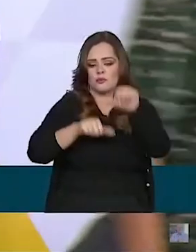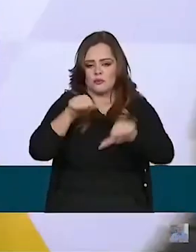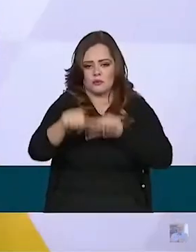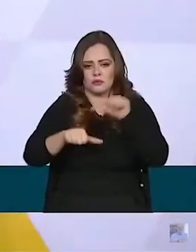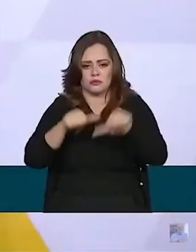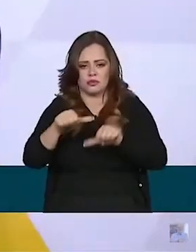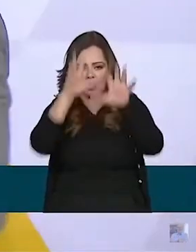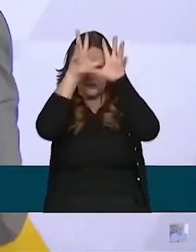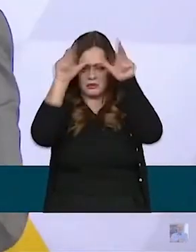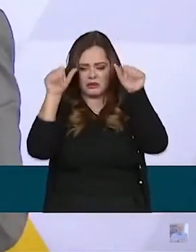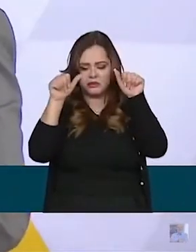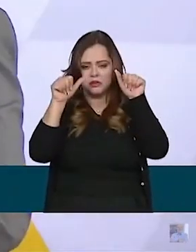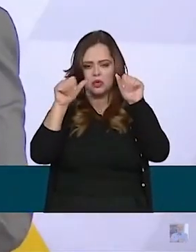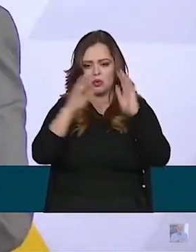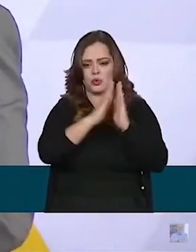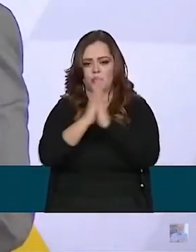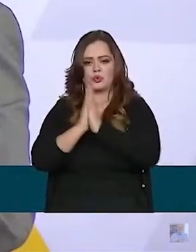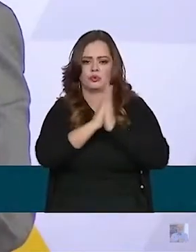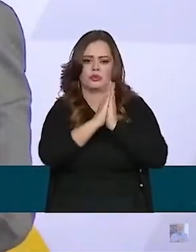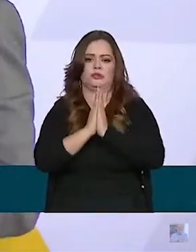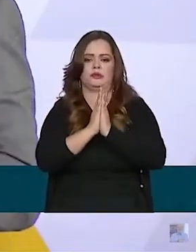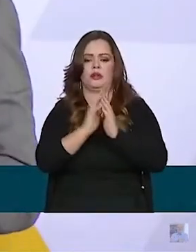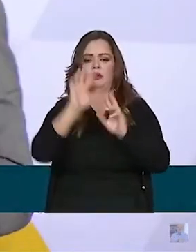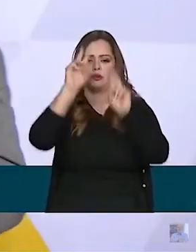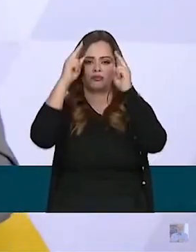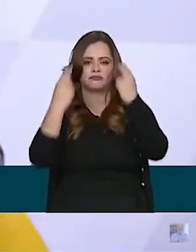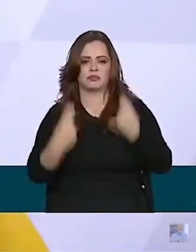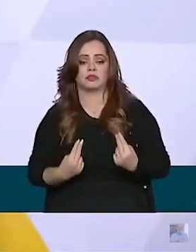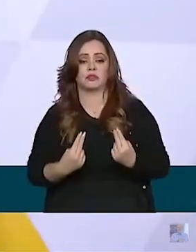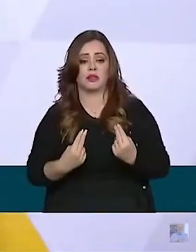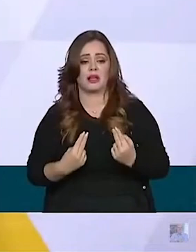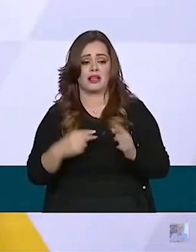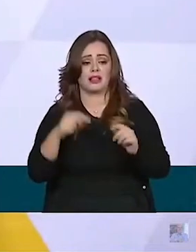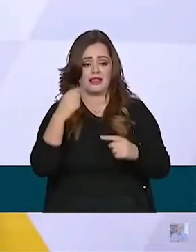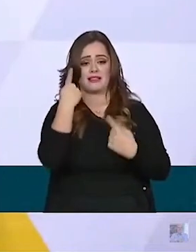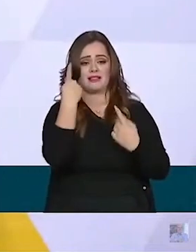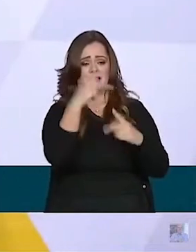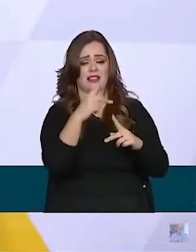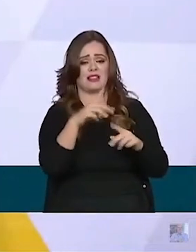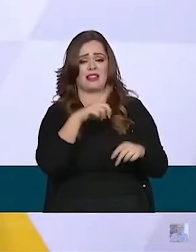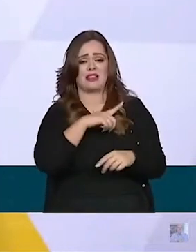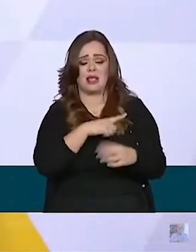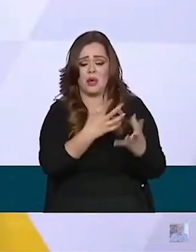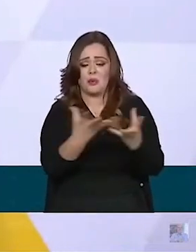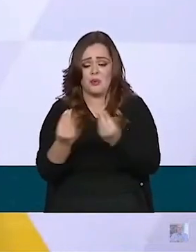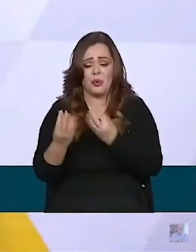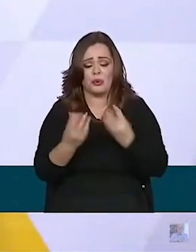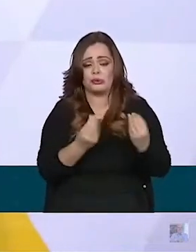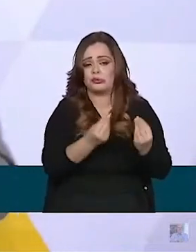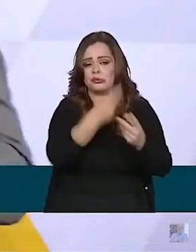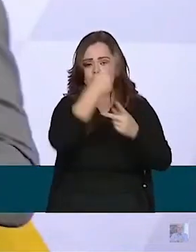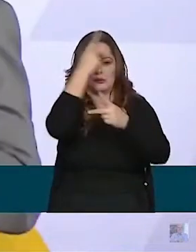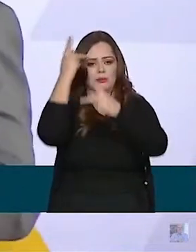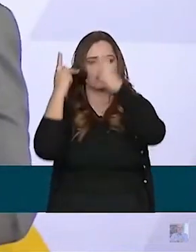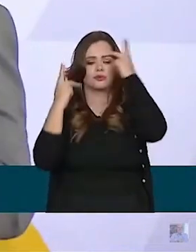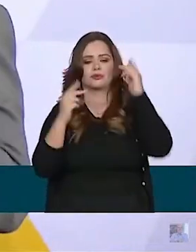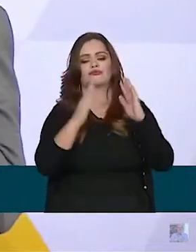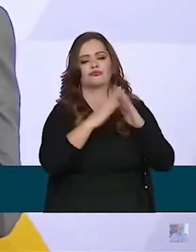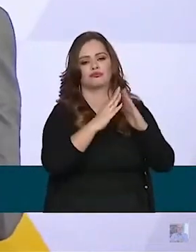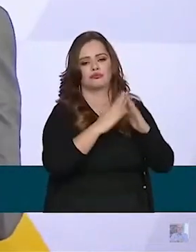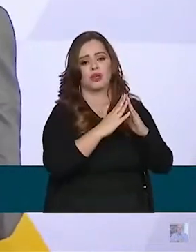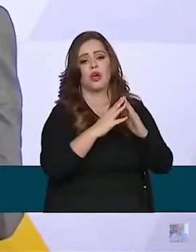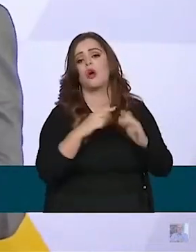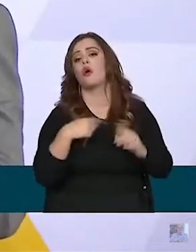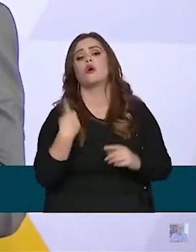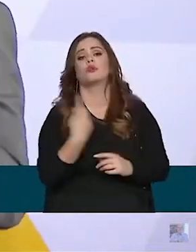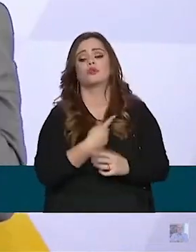num santuário da humanidade. Ali moram mais de 25 milhões de pessoas. O que nós queremos